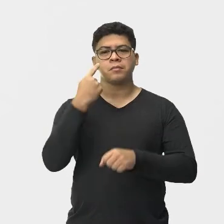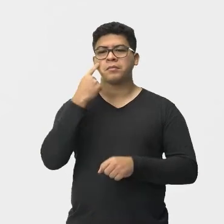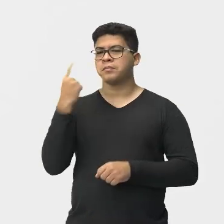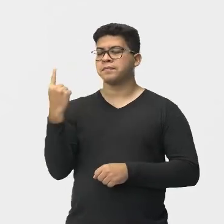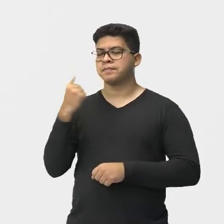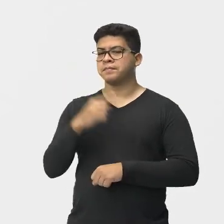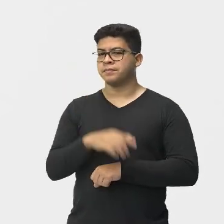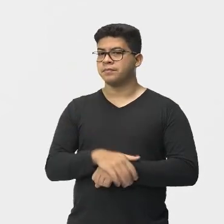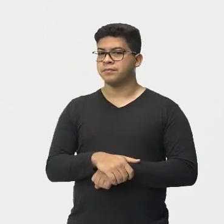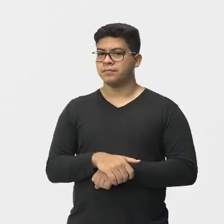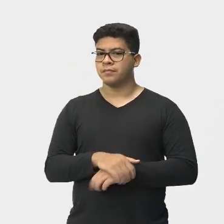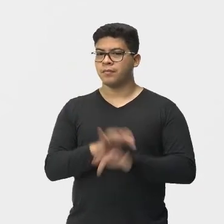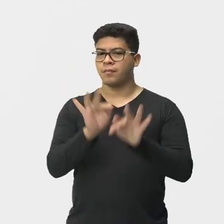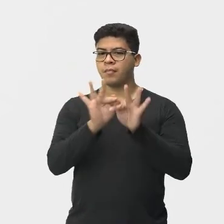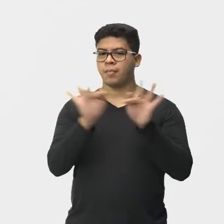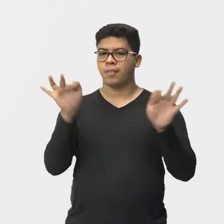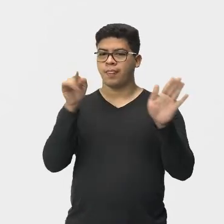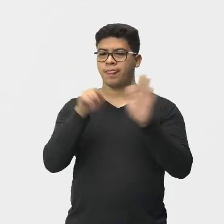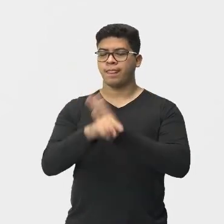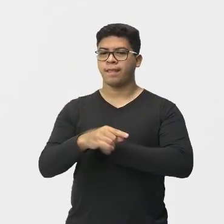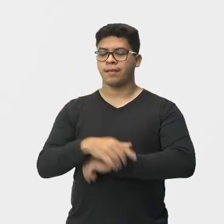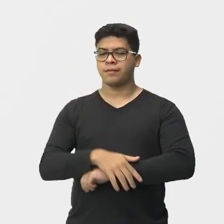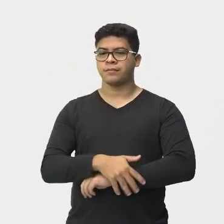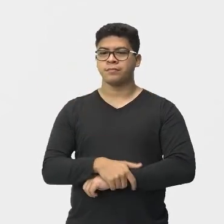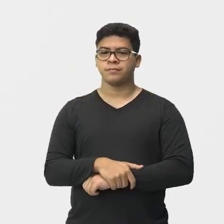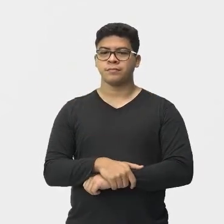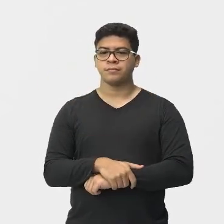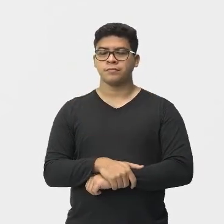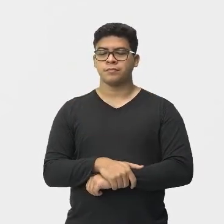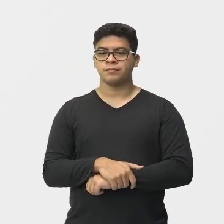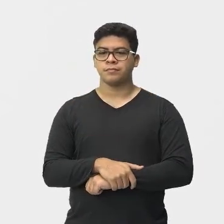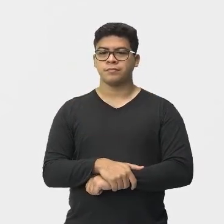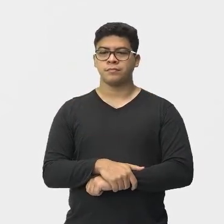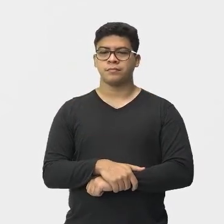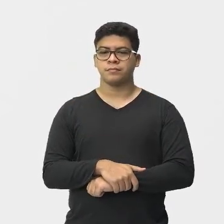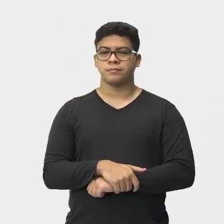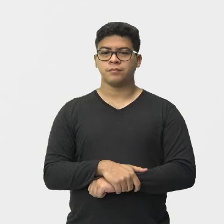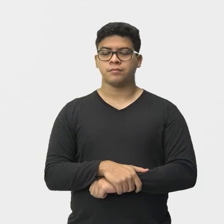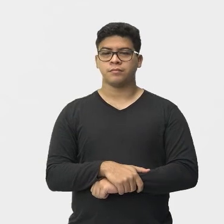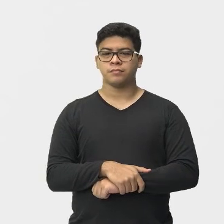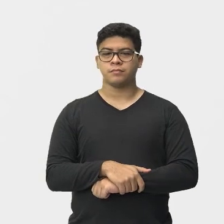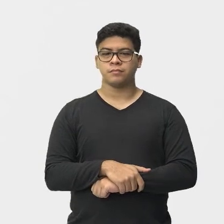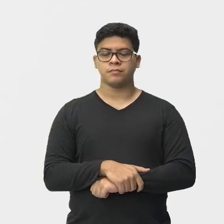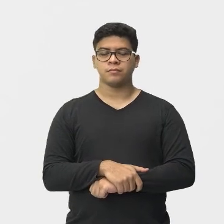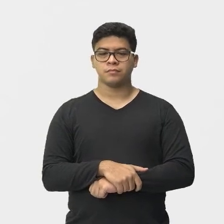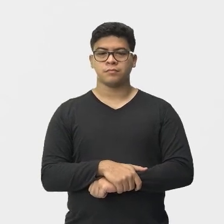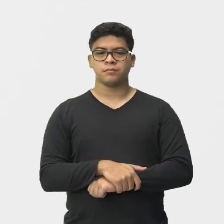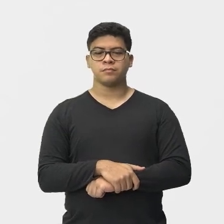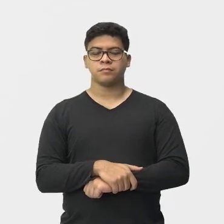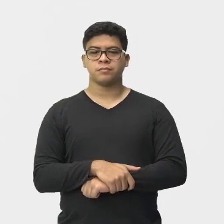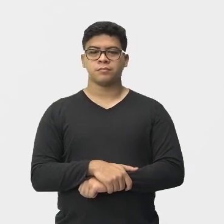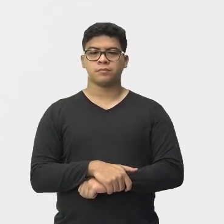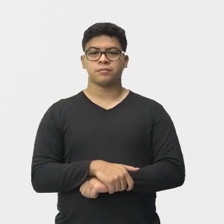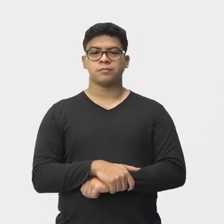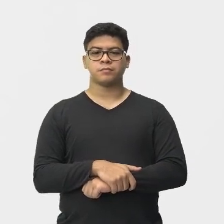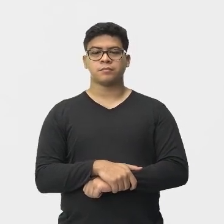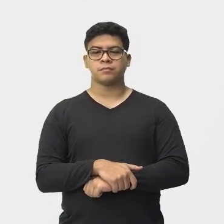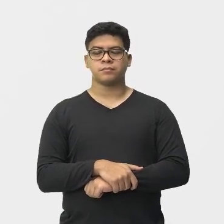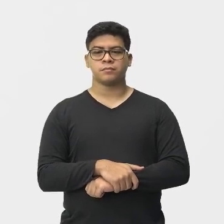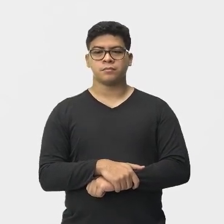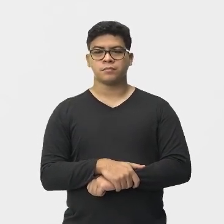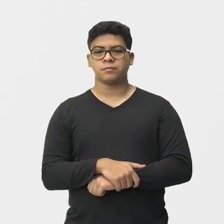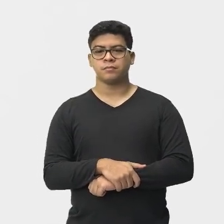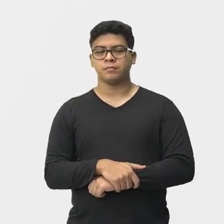el segmento que se refiere a la respuesta, es decir, el objeto directo. Por